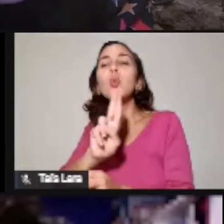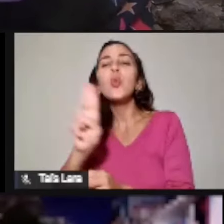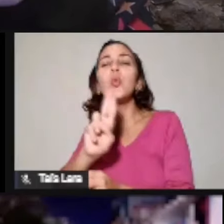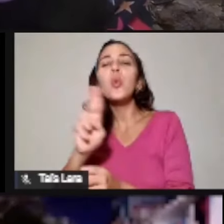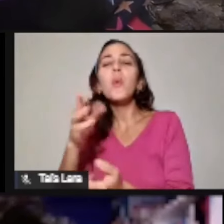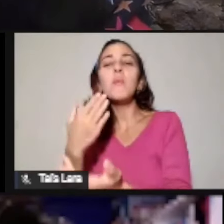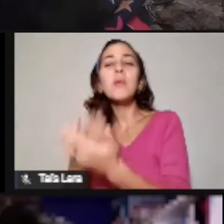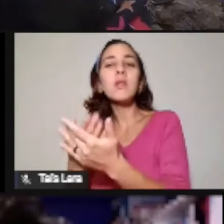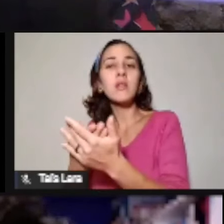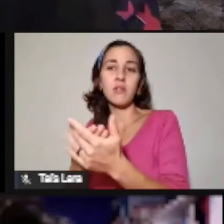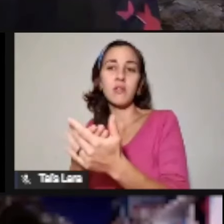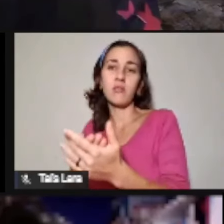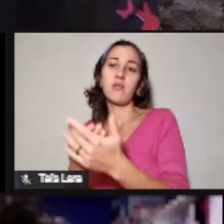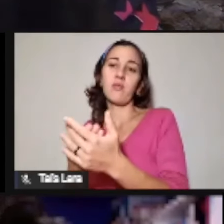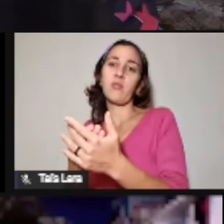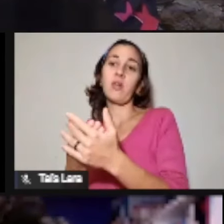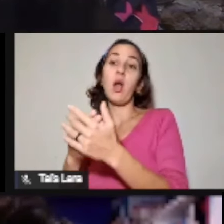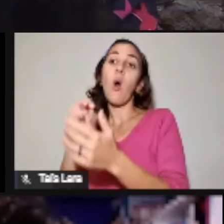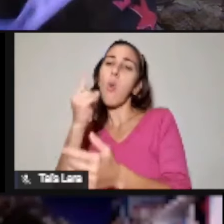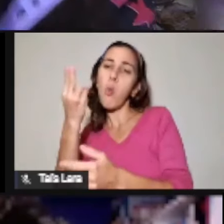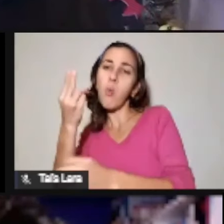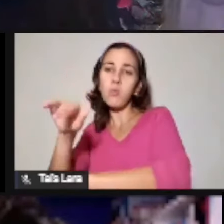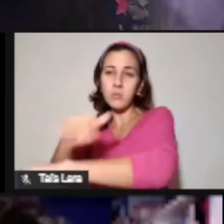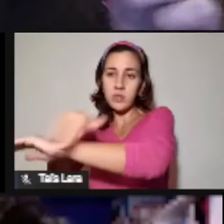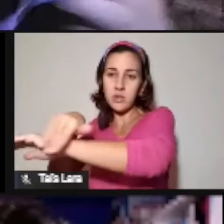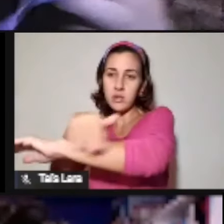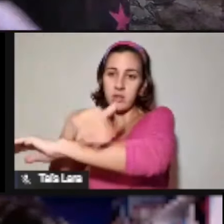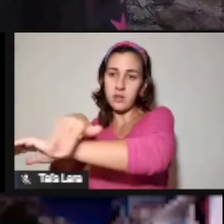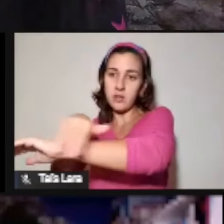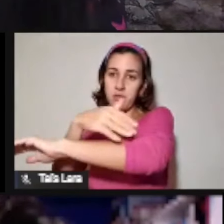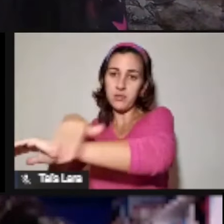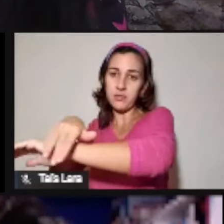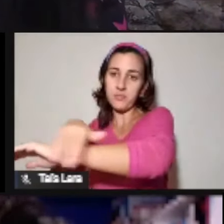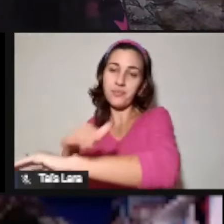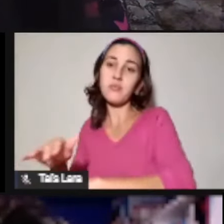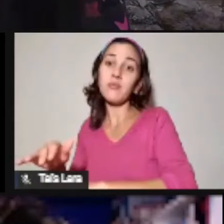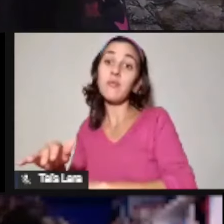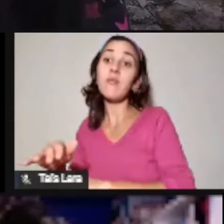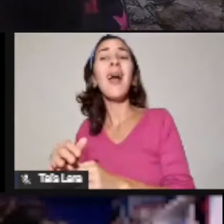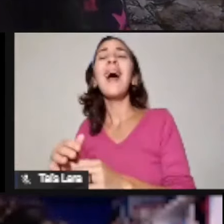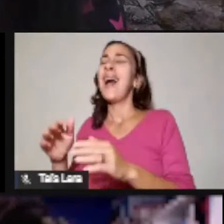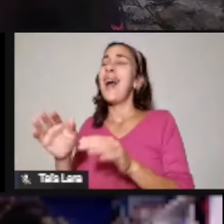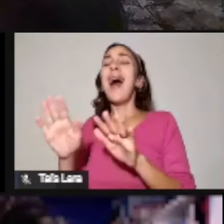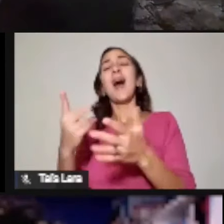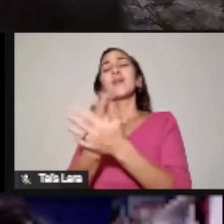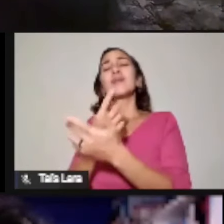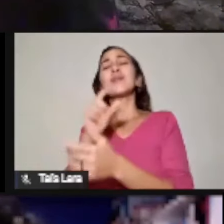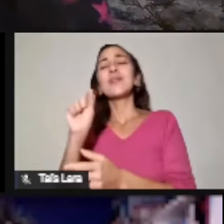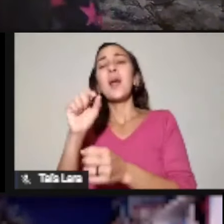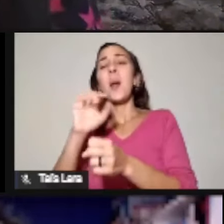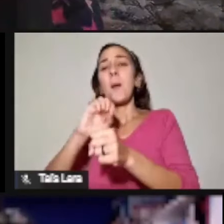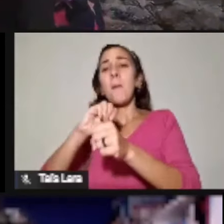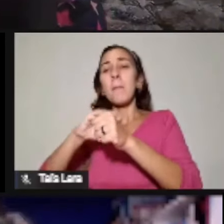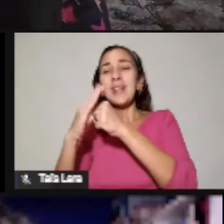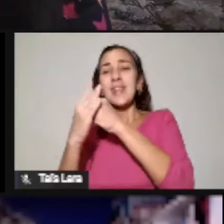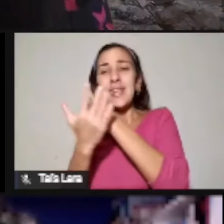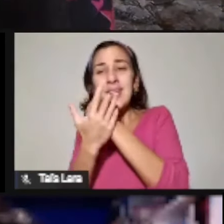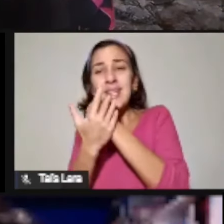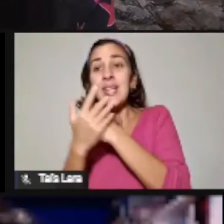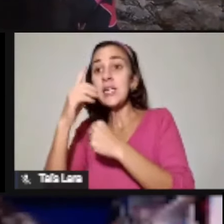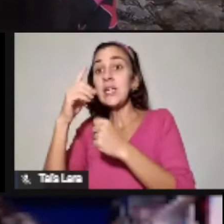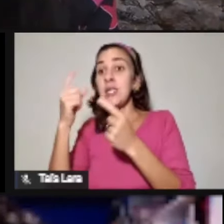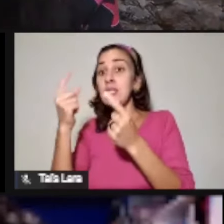que se muda bastante, principalmente agora nessa época de pandemia, em que ficou difícil pagar o aluguel.